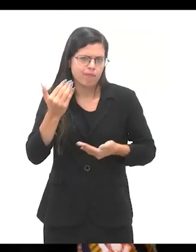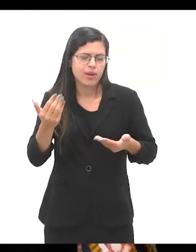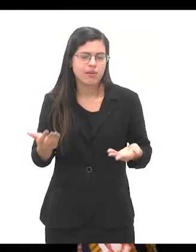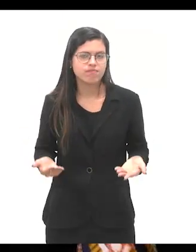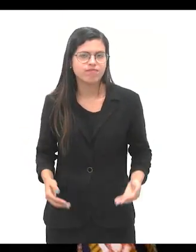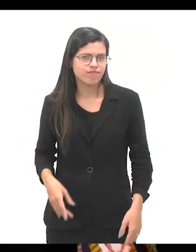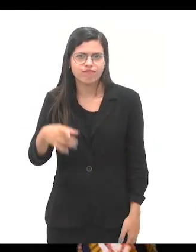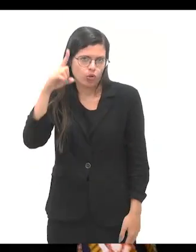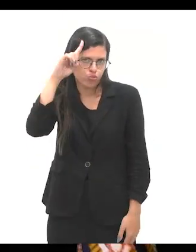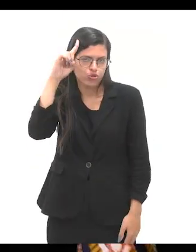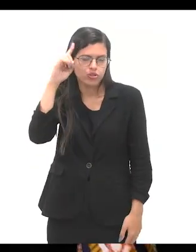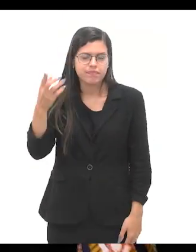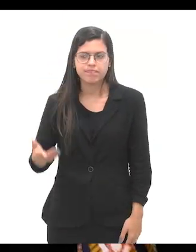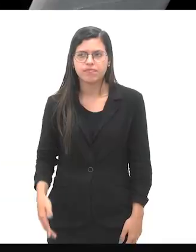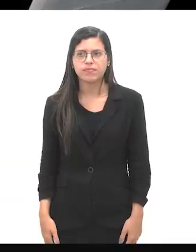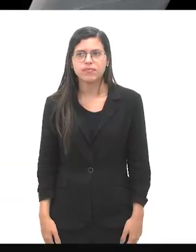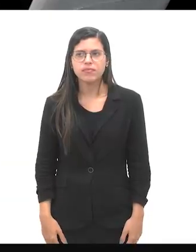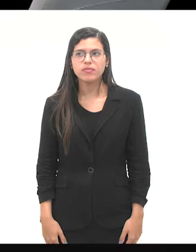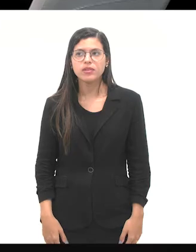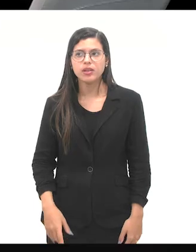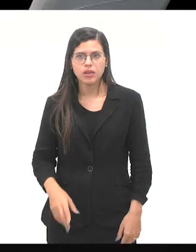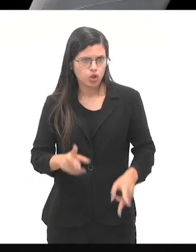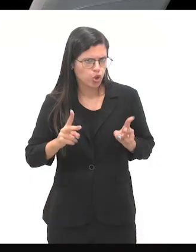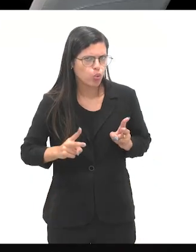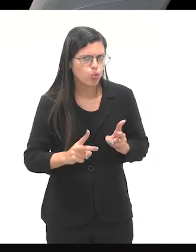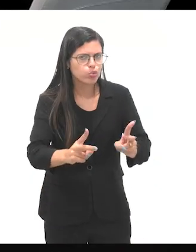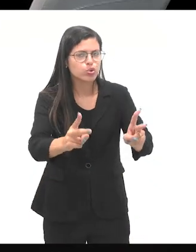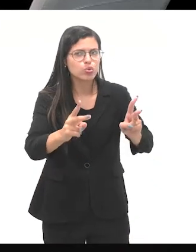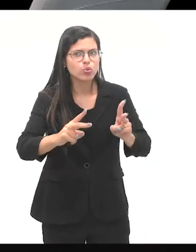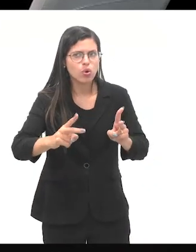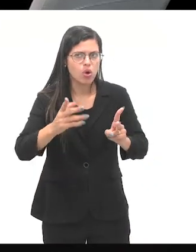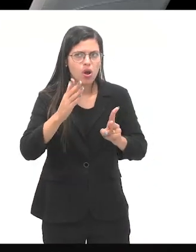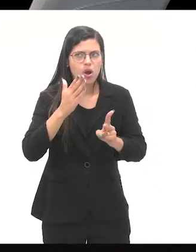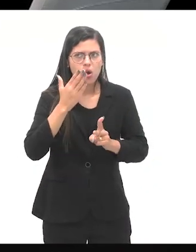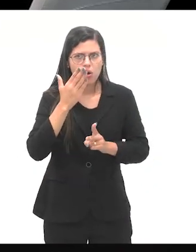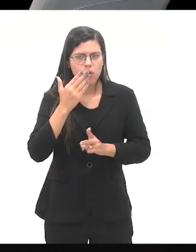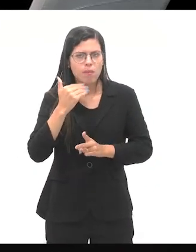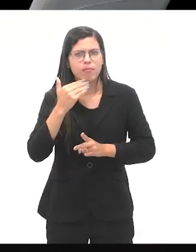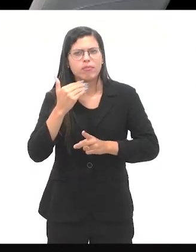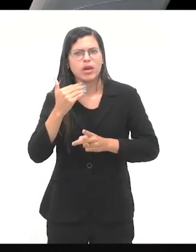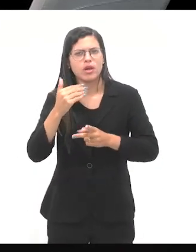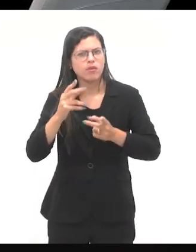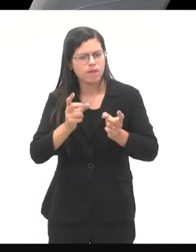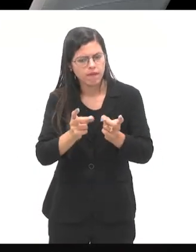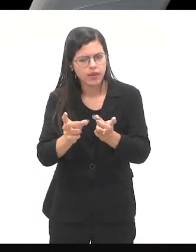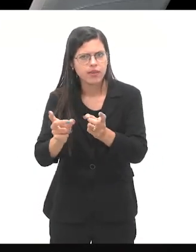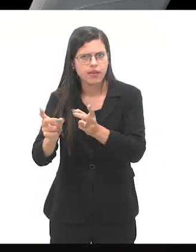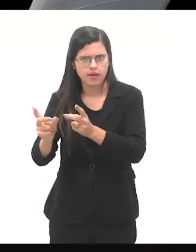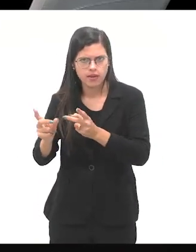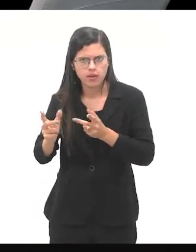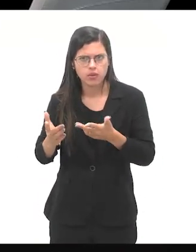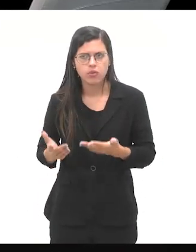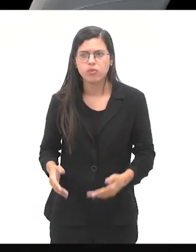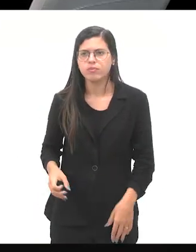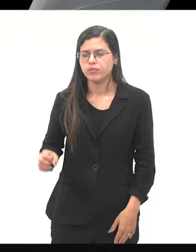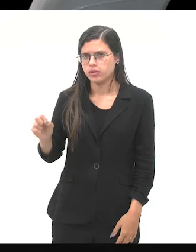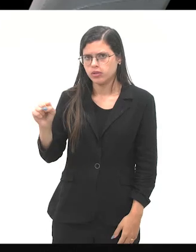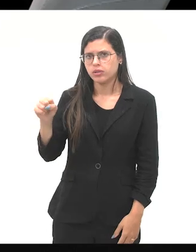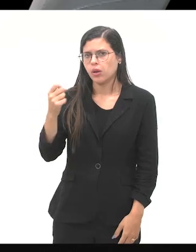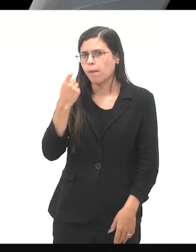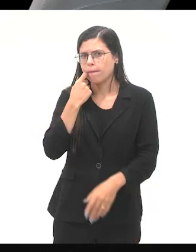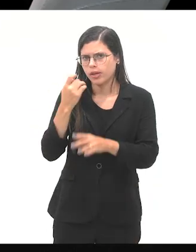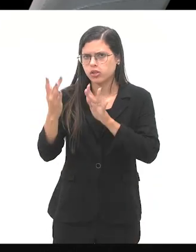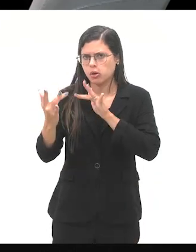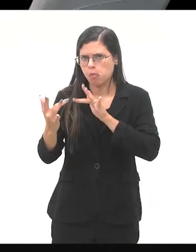no dia a dia, né? E ele ainda é bastante consumido, ele ainda é bastante vendido para consumo? O